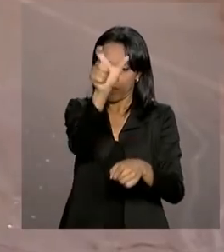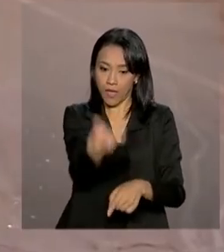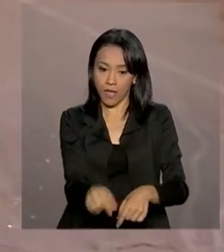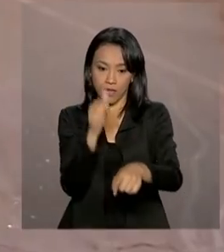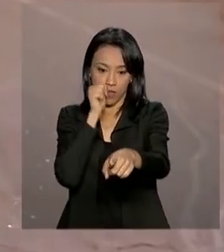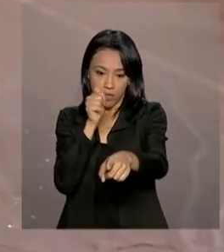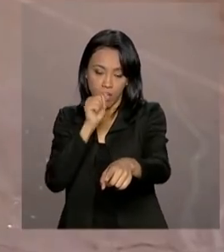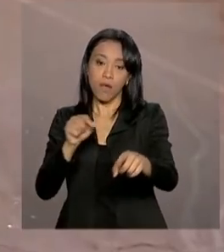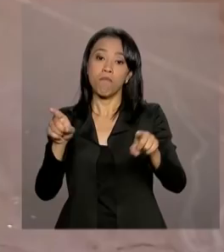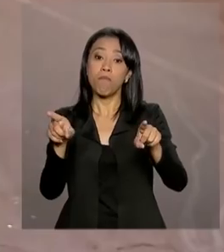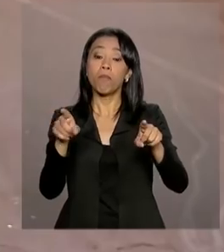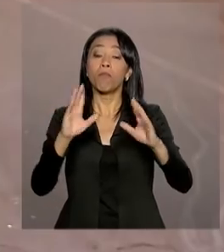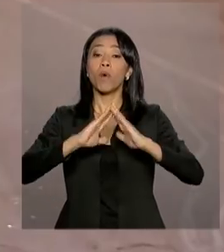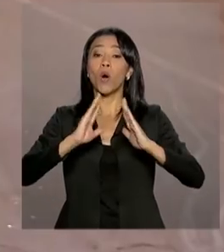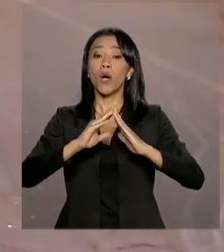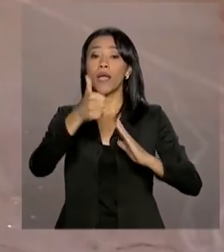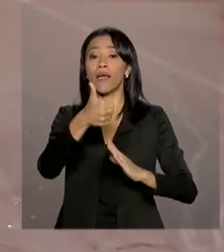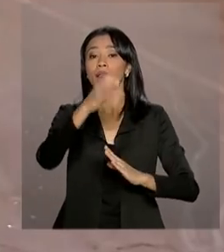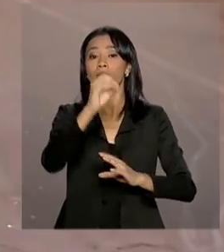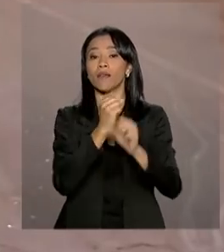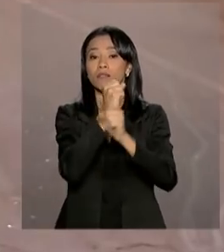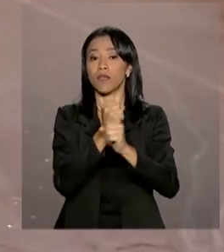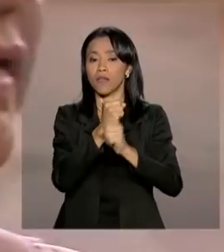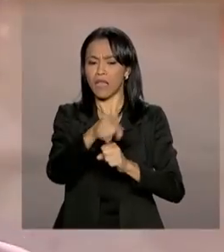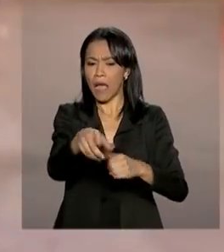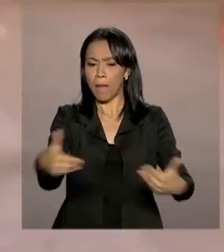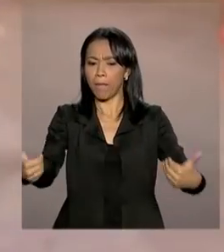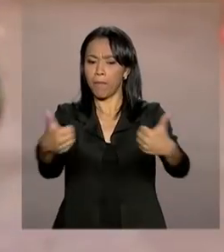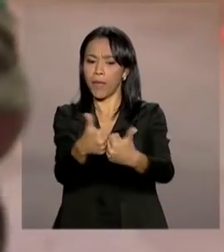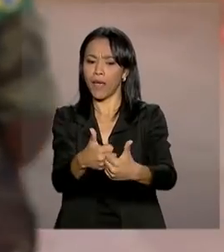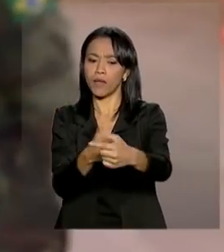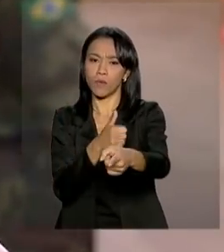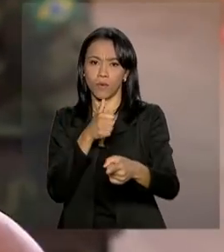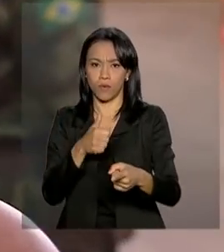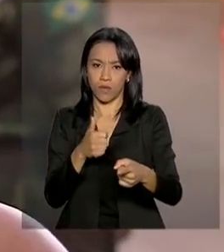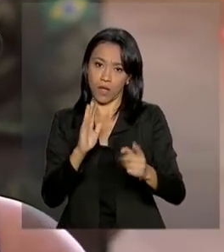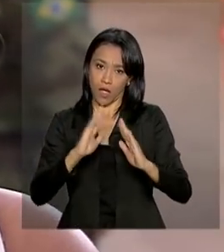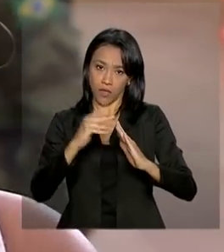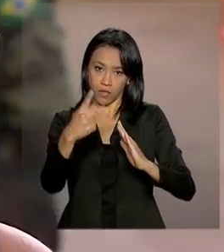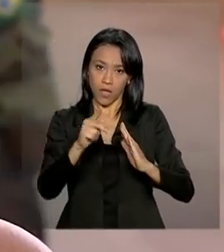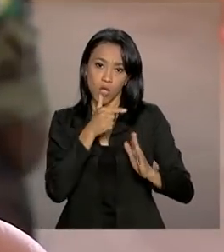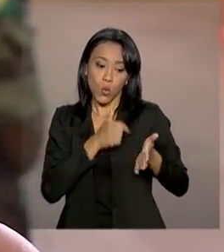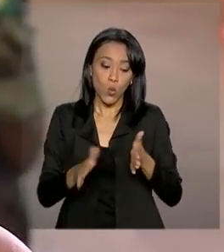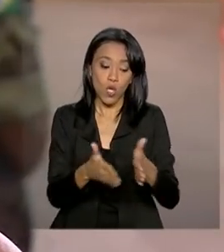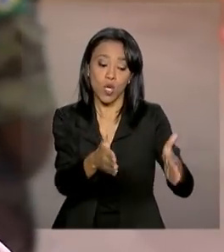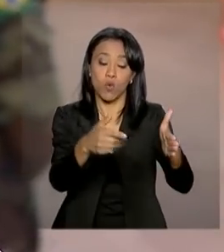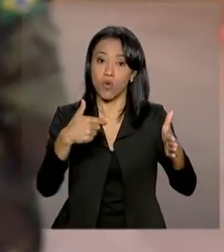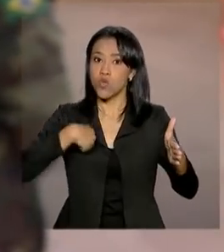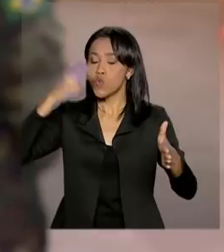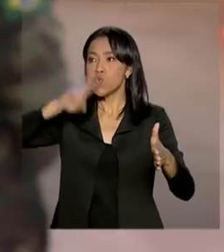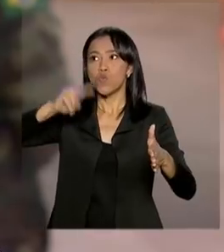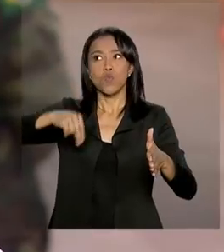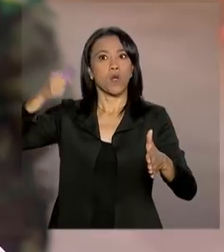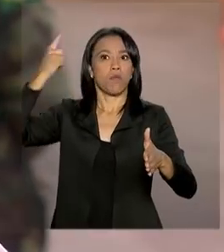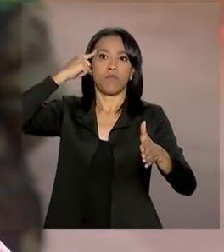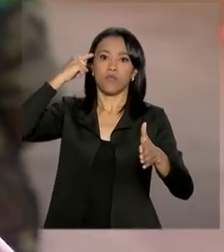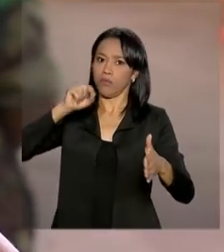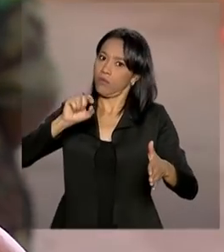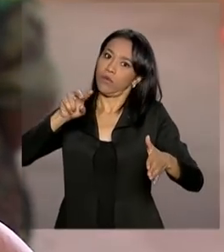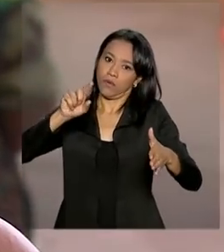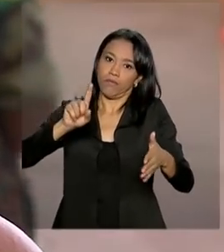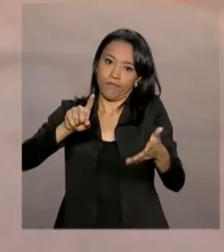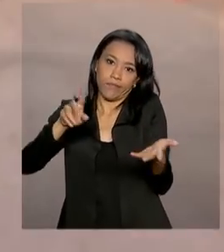região há 10 anos. A casa dela fica às margens do rio Paraupebas. Ela conta que nunca imaginou passar por uma